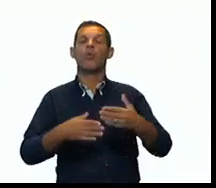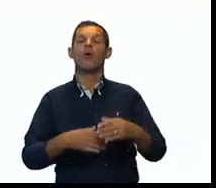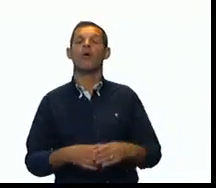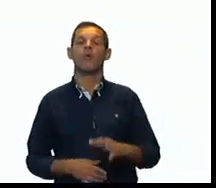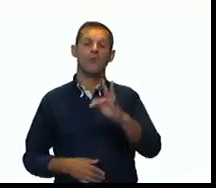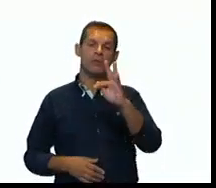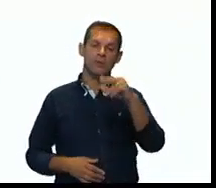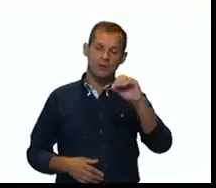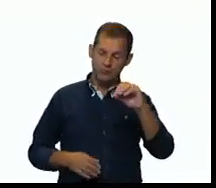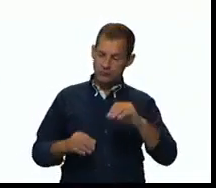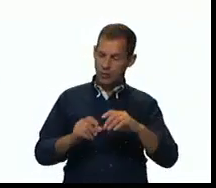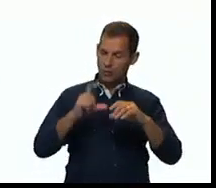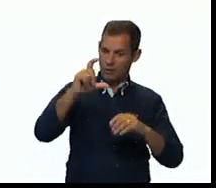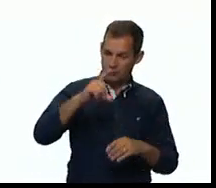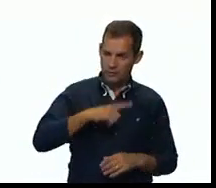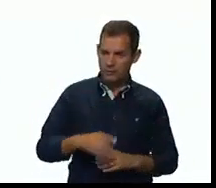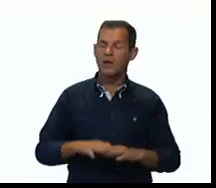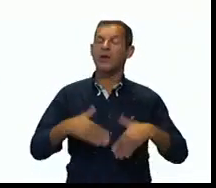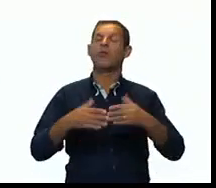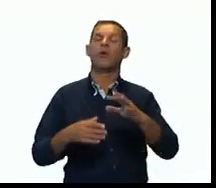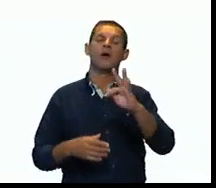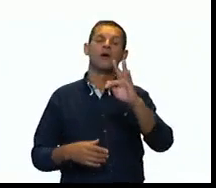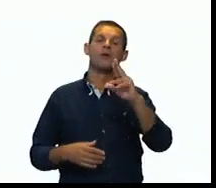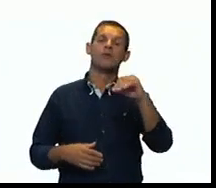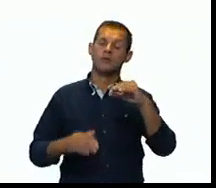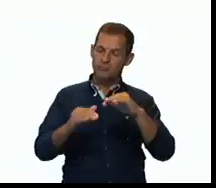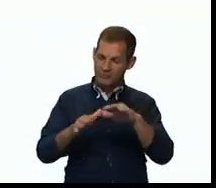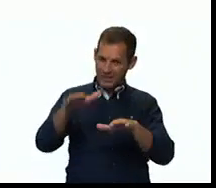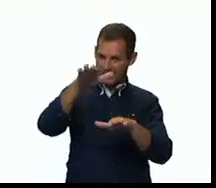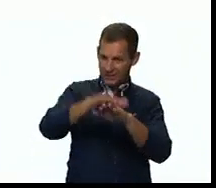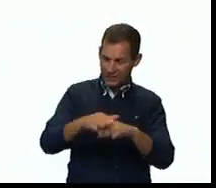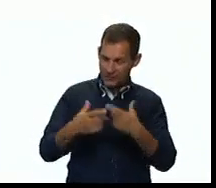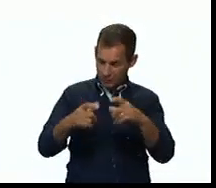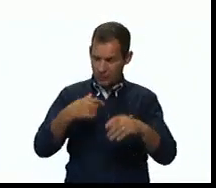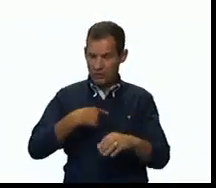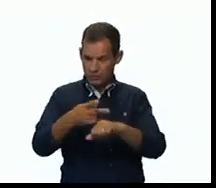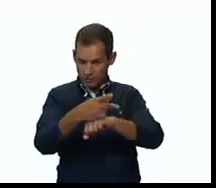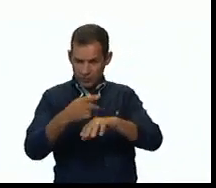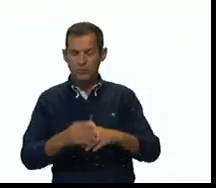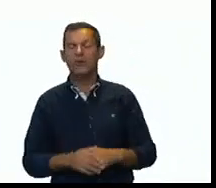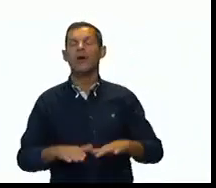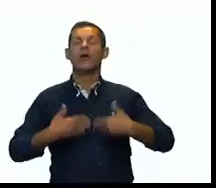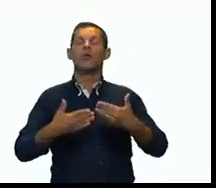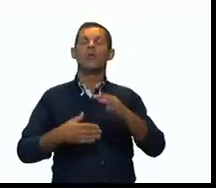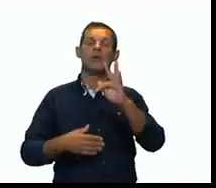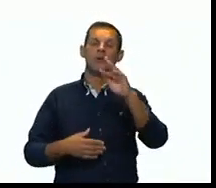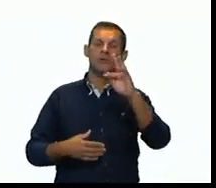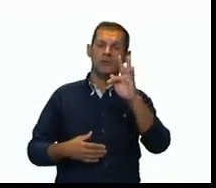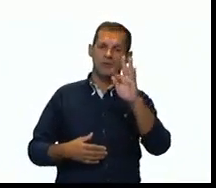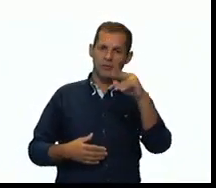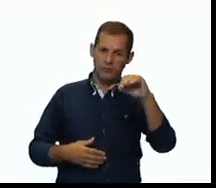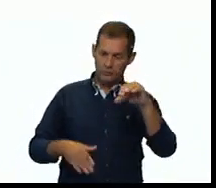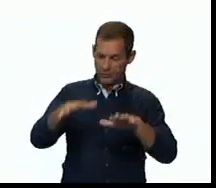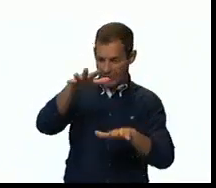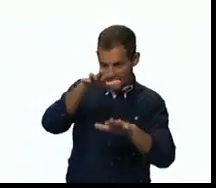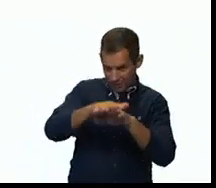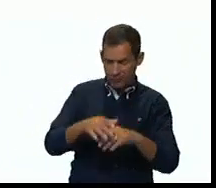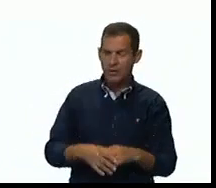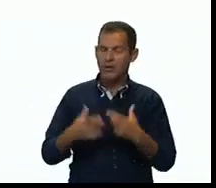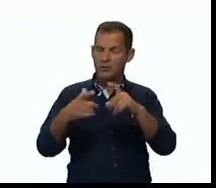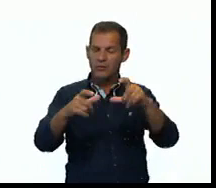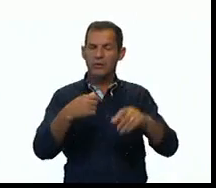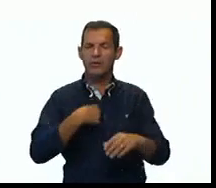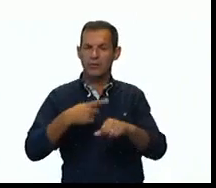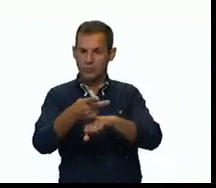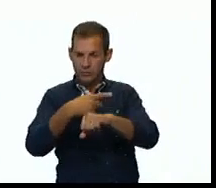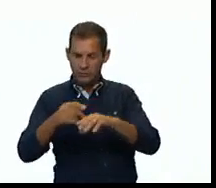função é maior, né? Então, se eu tenho aqui qual função está acima da região que eu estou buscando e qual função está abaixo da